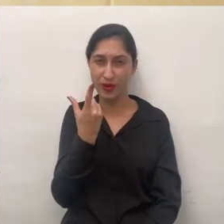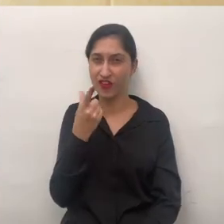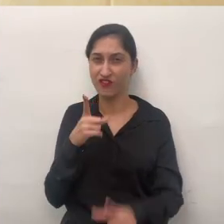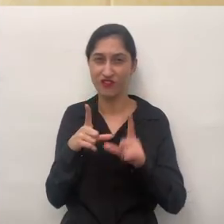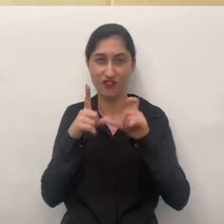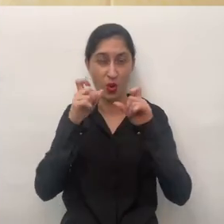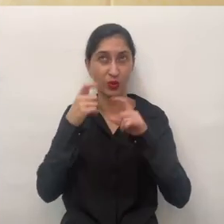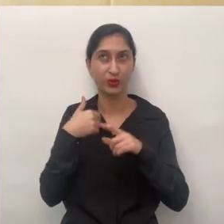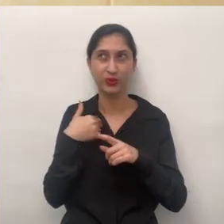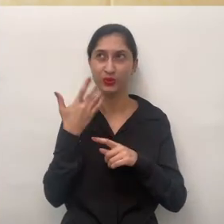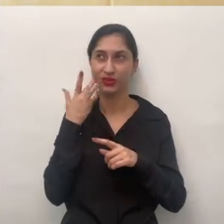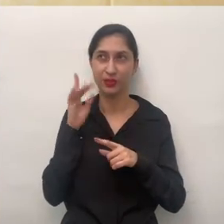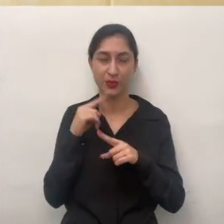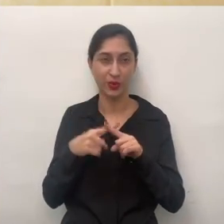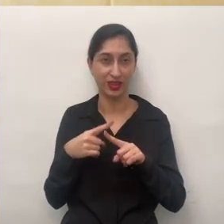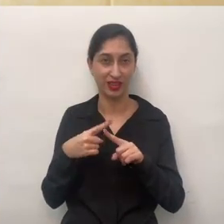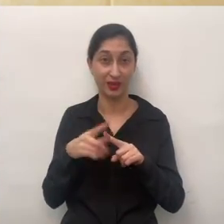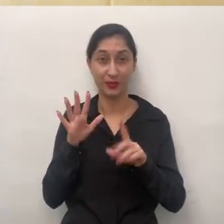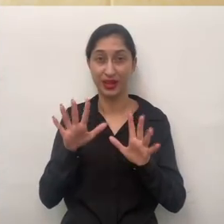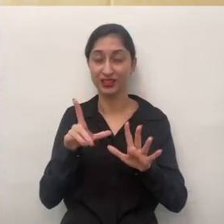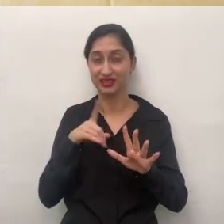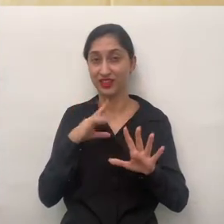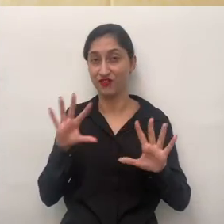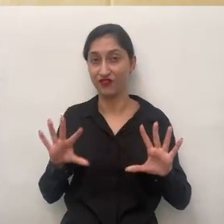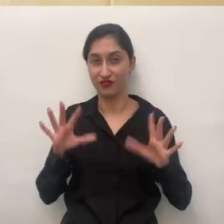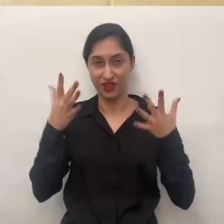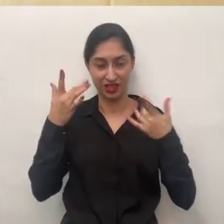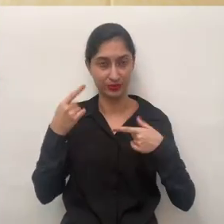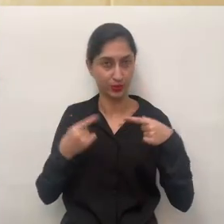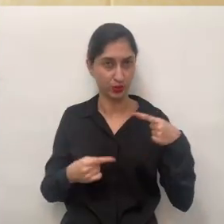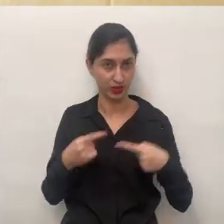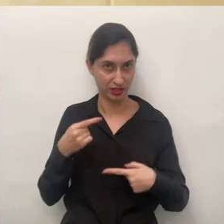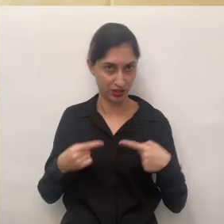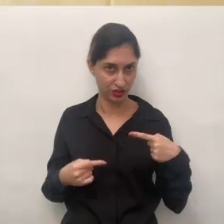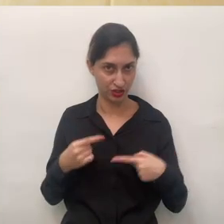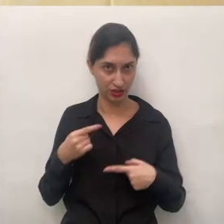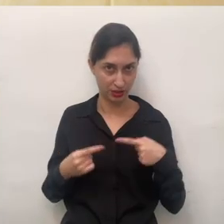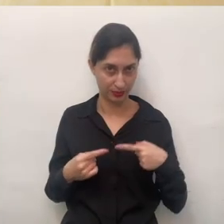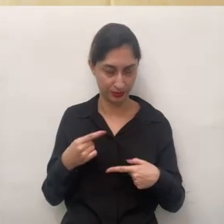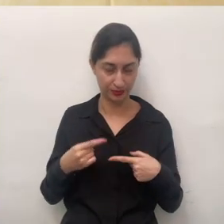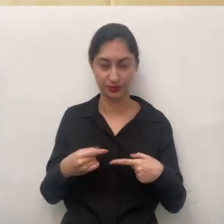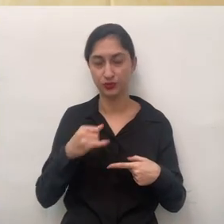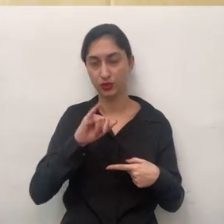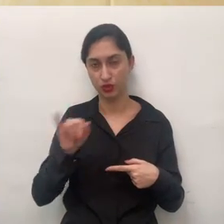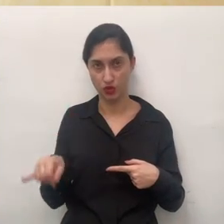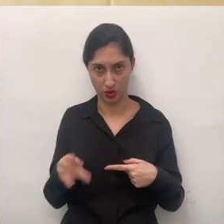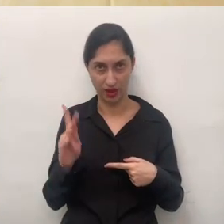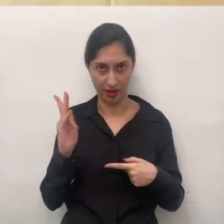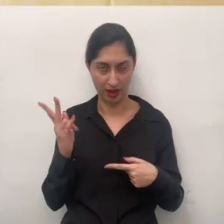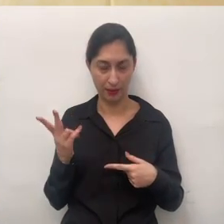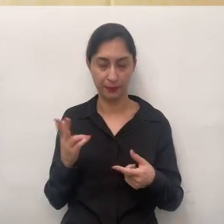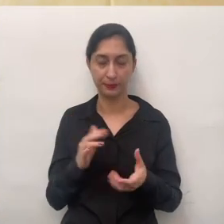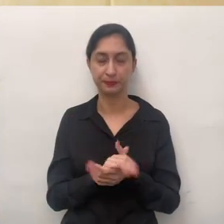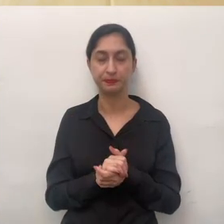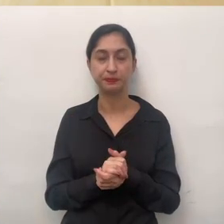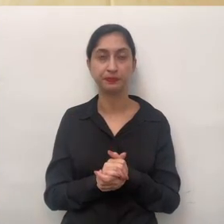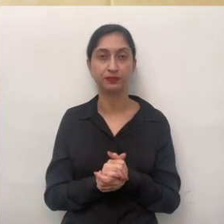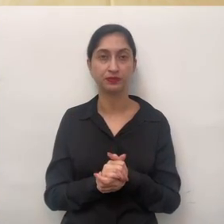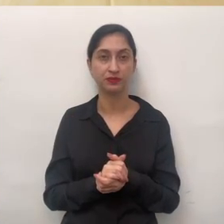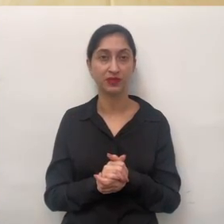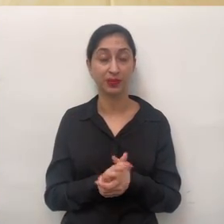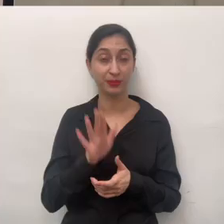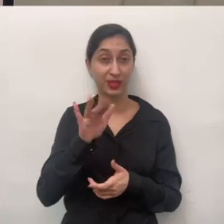eu esqueci o motivo, mas é uma celebração política do Juscelino